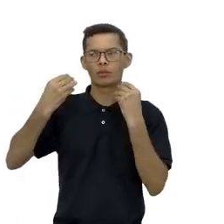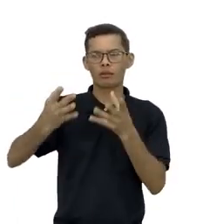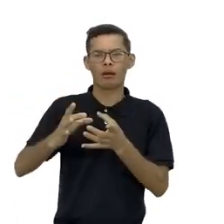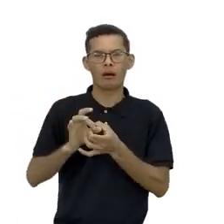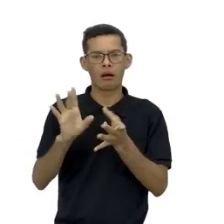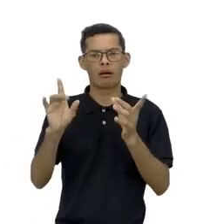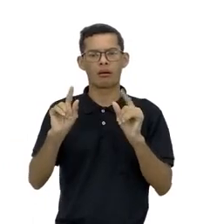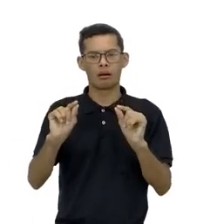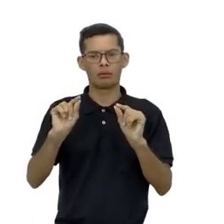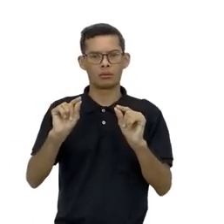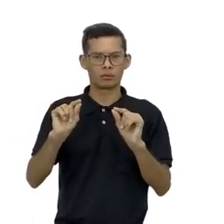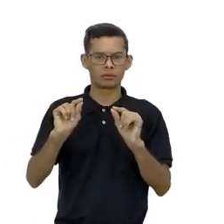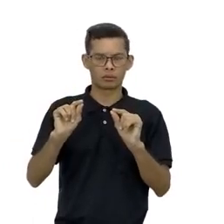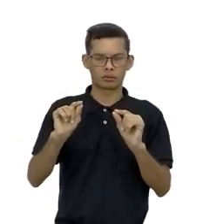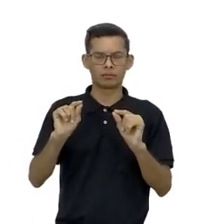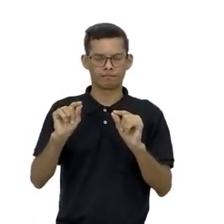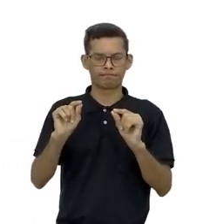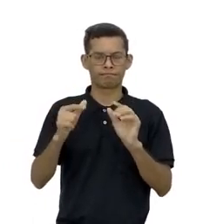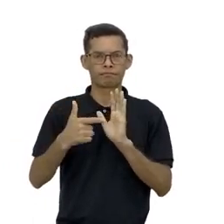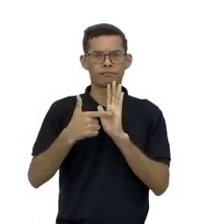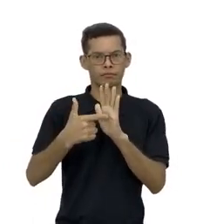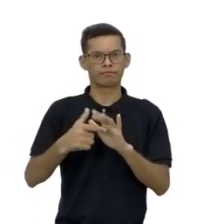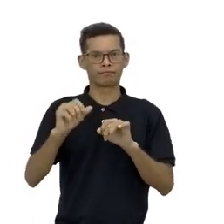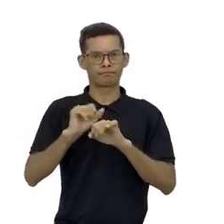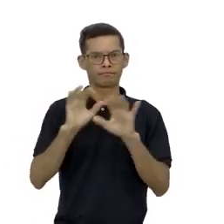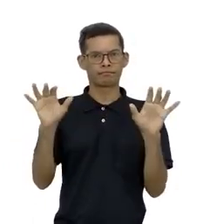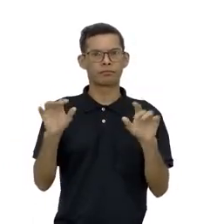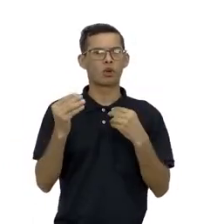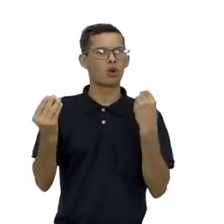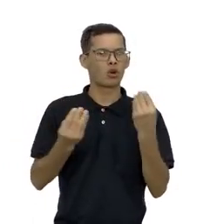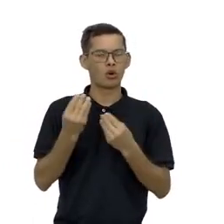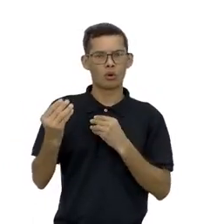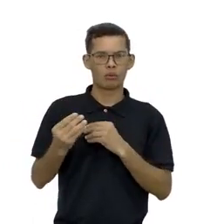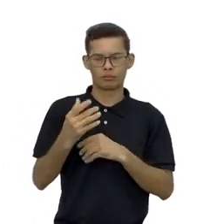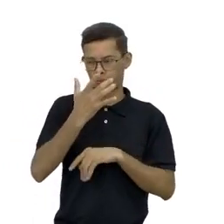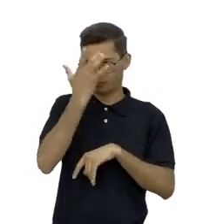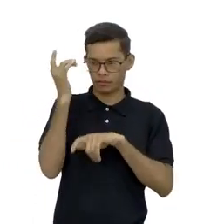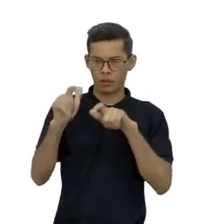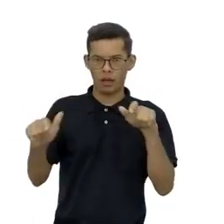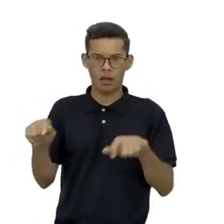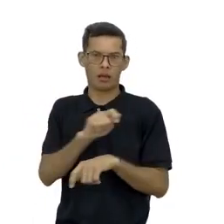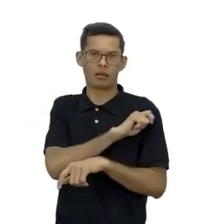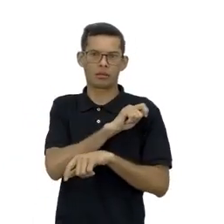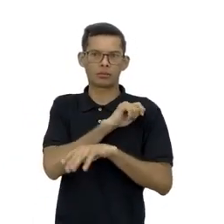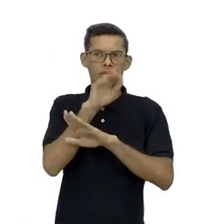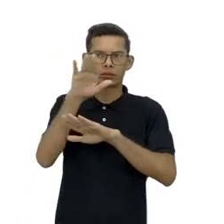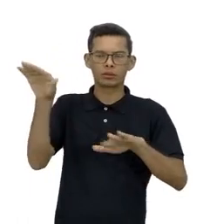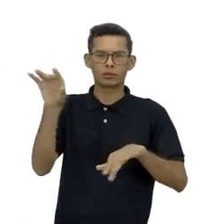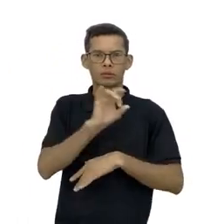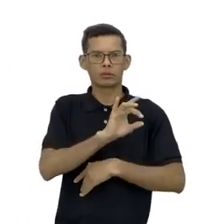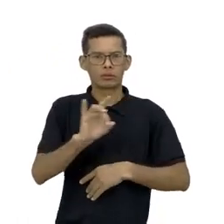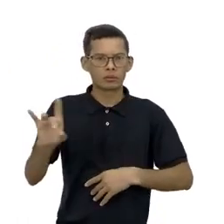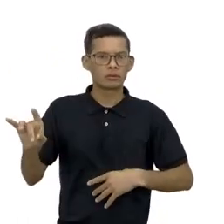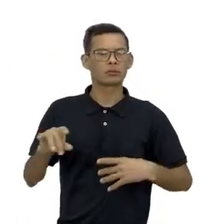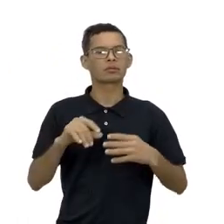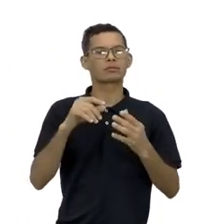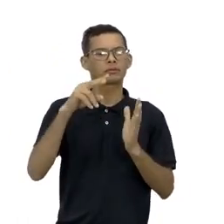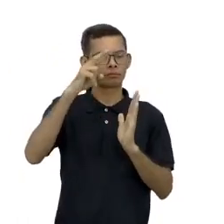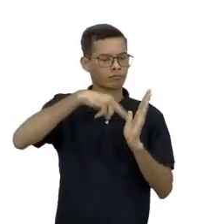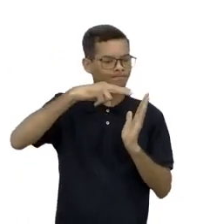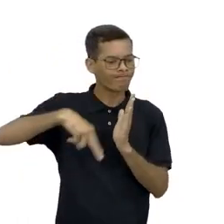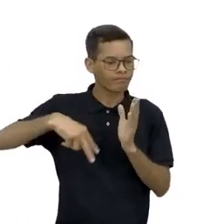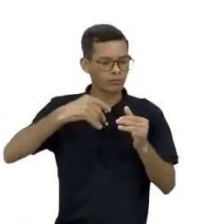professoras, explicitar os modos pelos quais se extraem informações de um